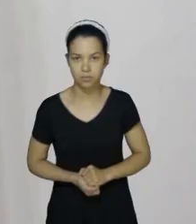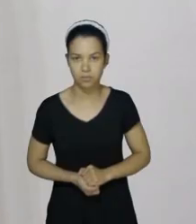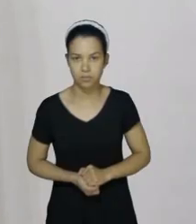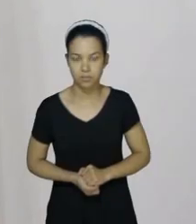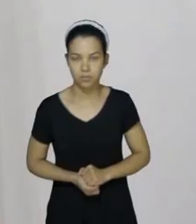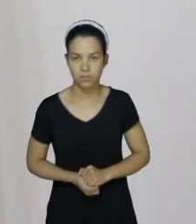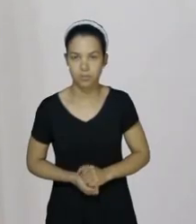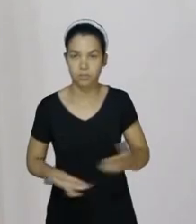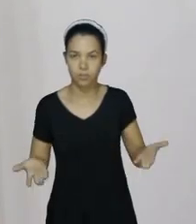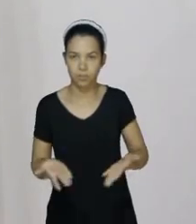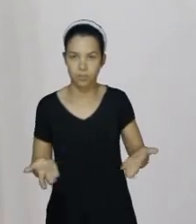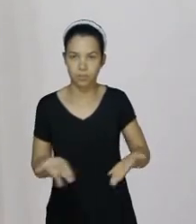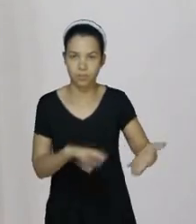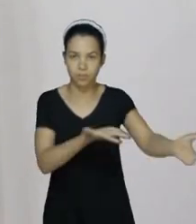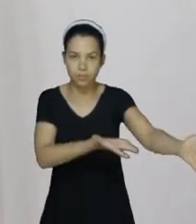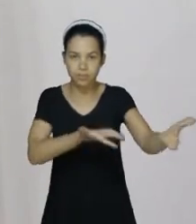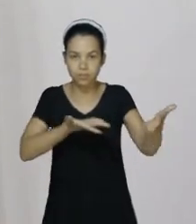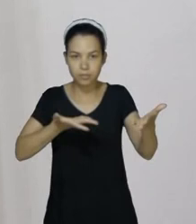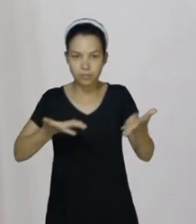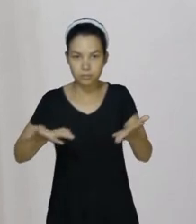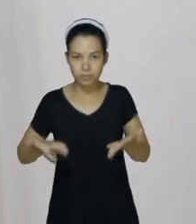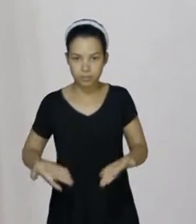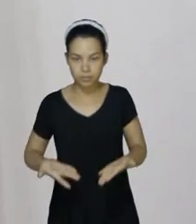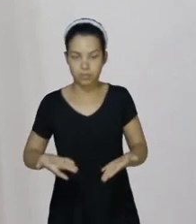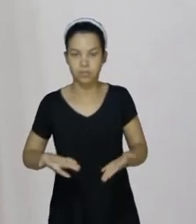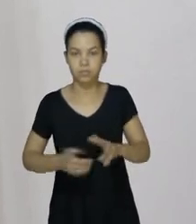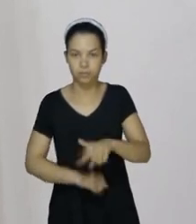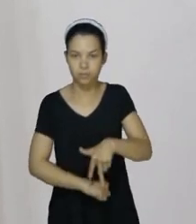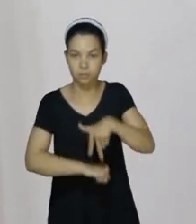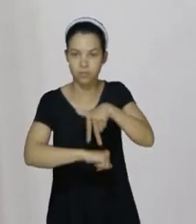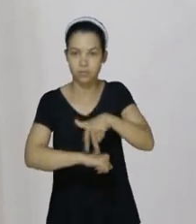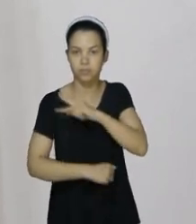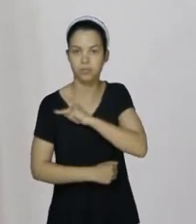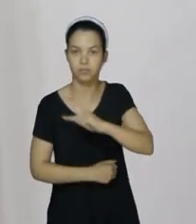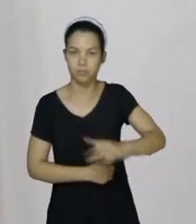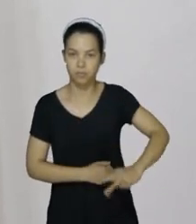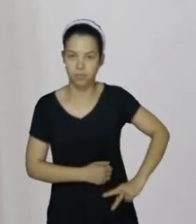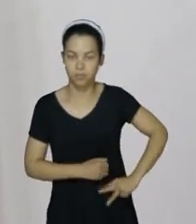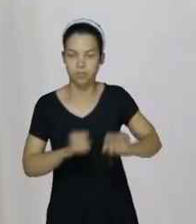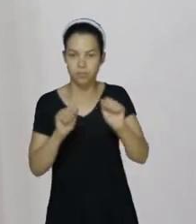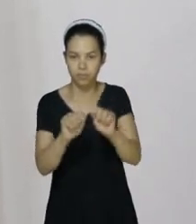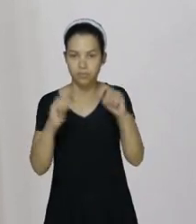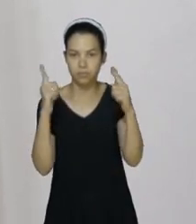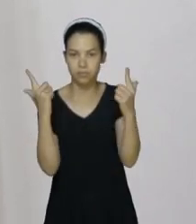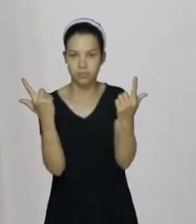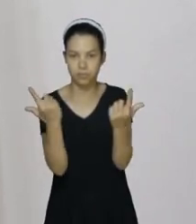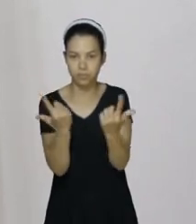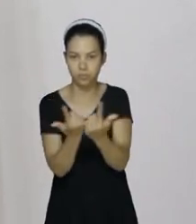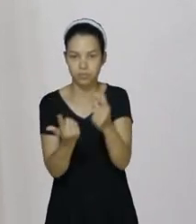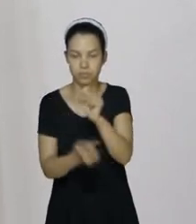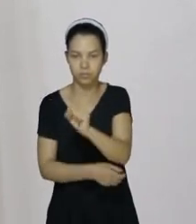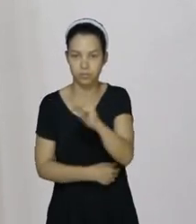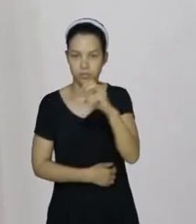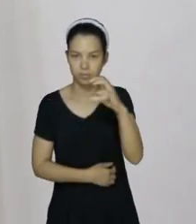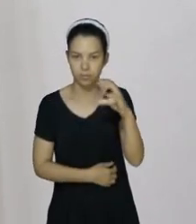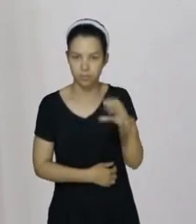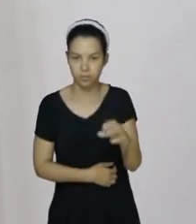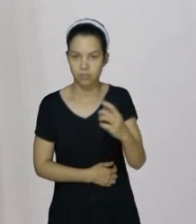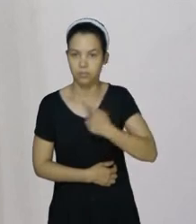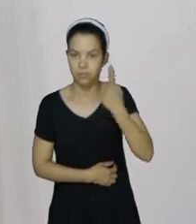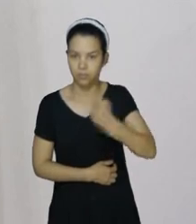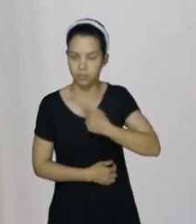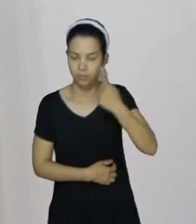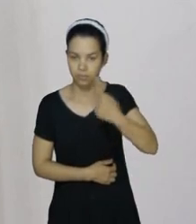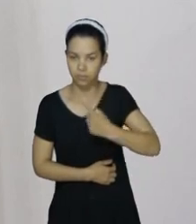Para fazer uso da palavra neste momento, convidamos excelentíssimo senhor presidente da Assembleia Legislativa de Santa Catarina, deputado